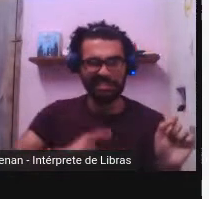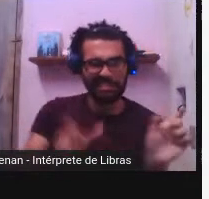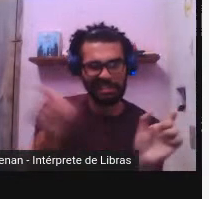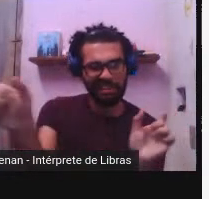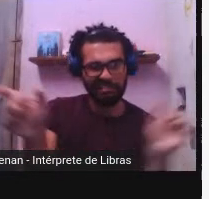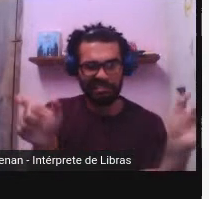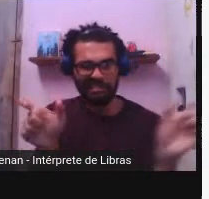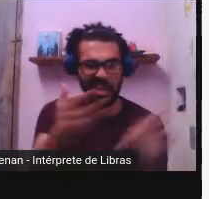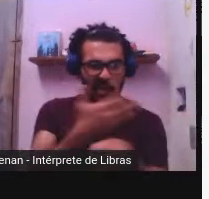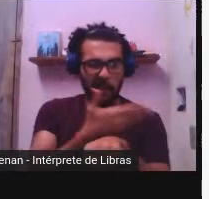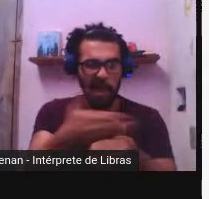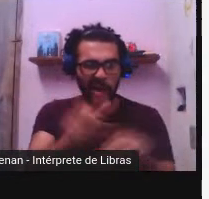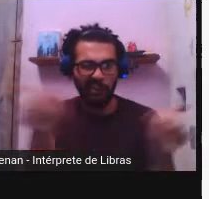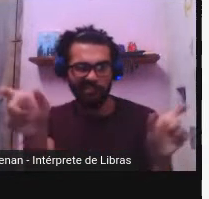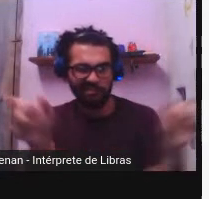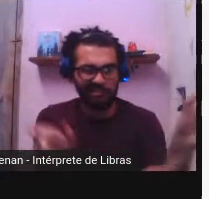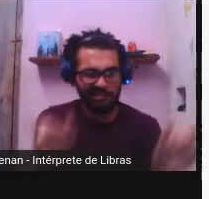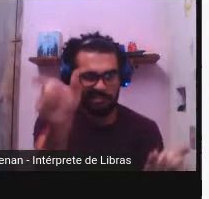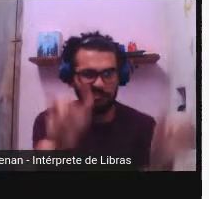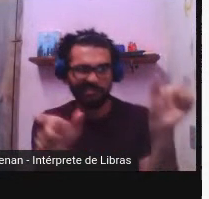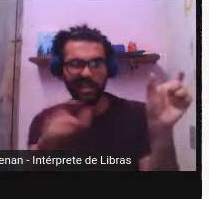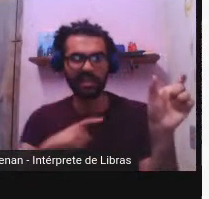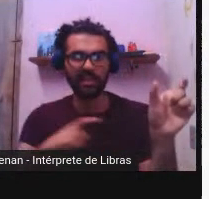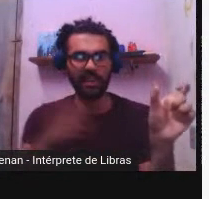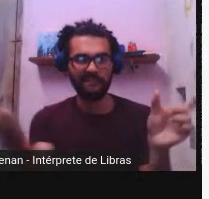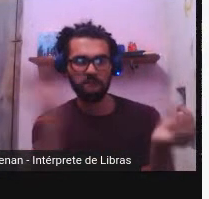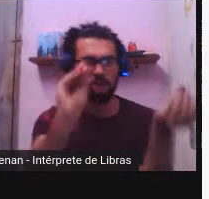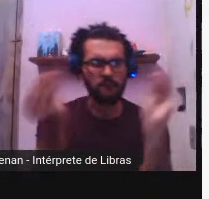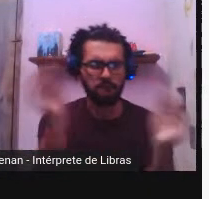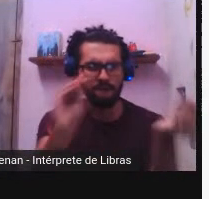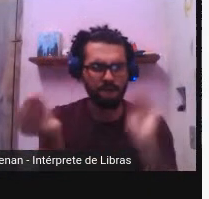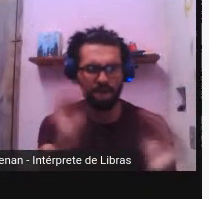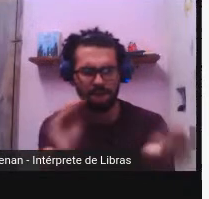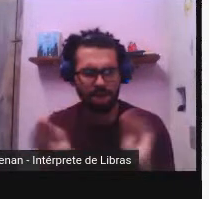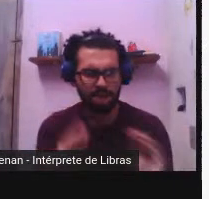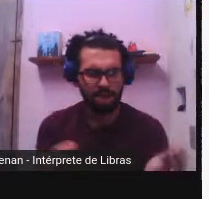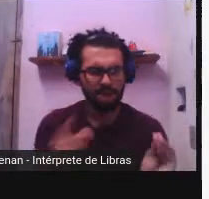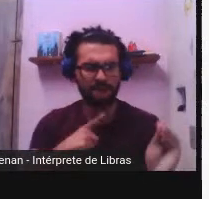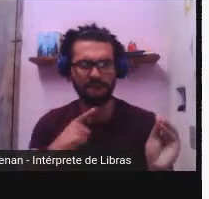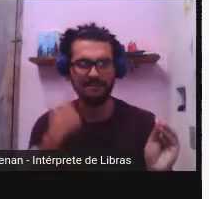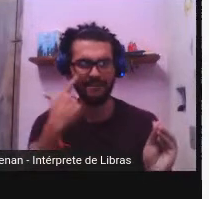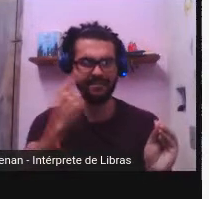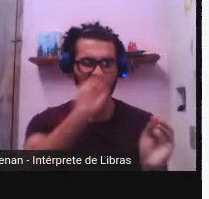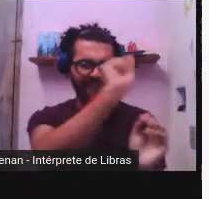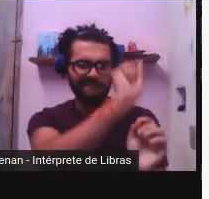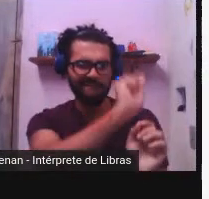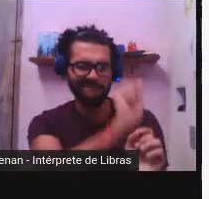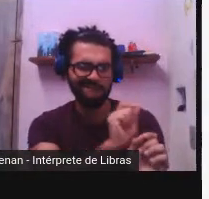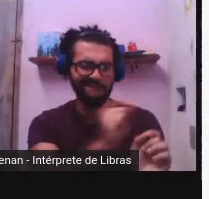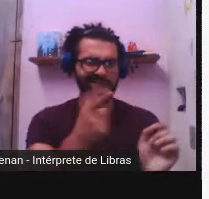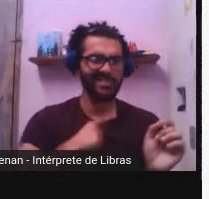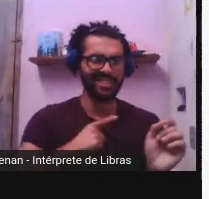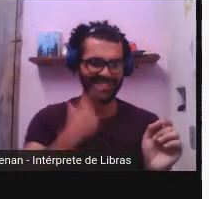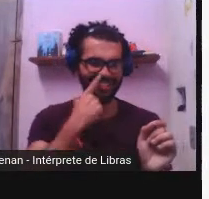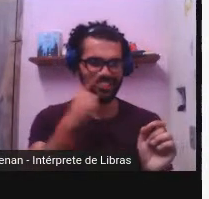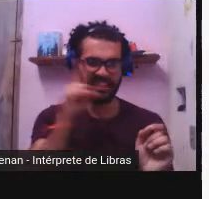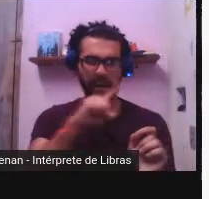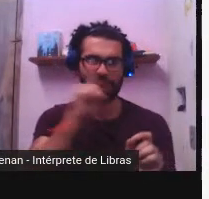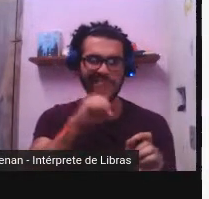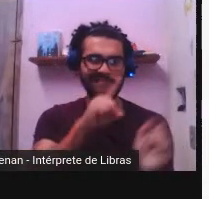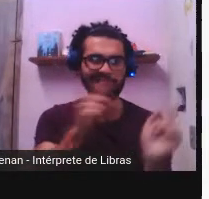brancos, com incisos que vocês têm no lado esquerdo da folha